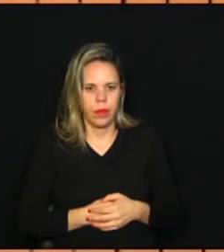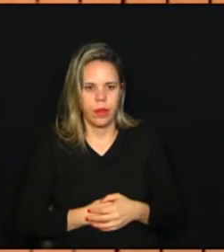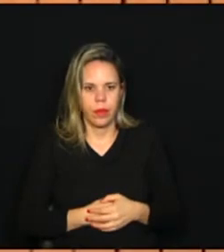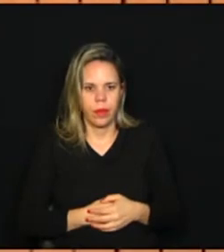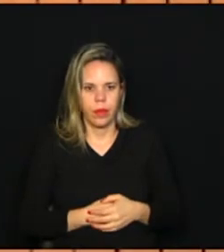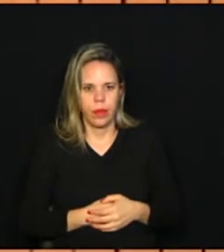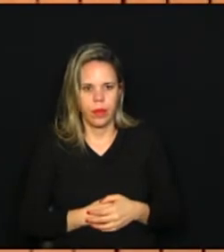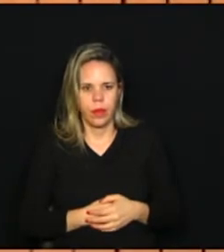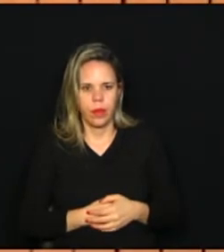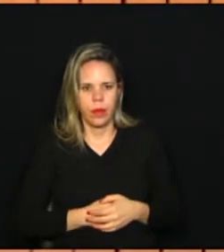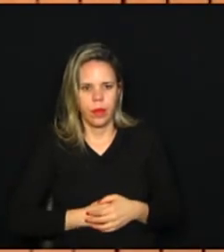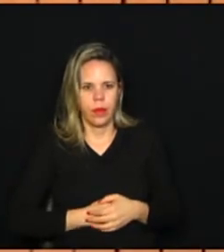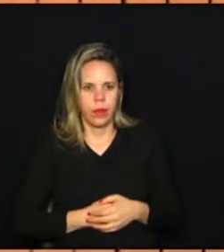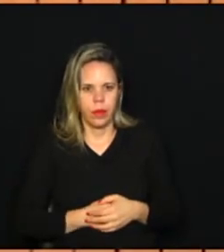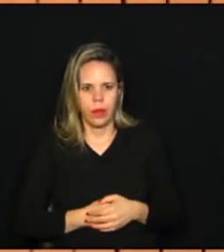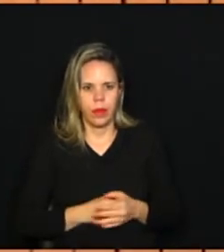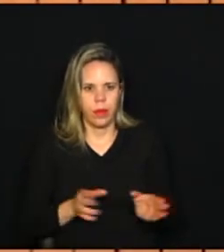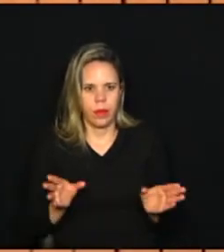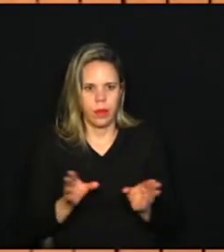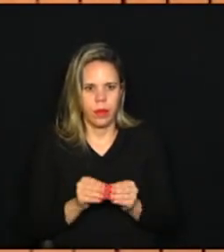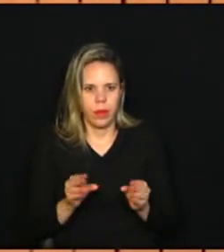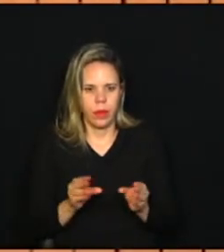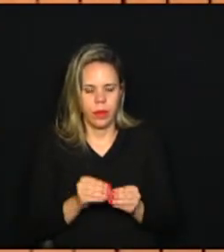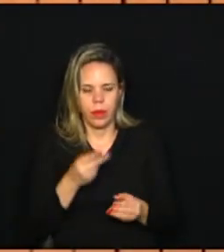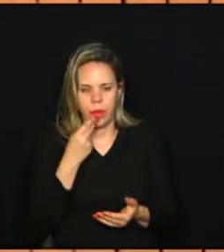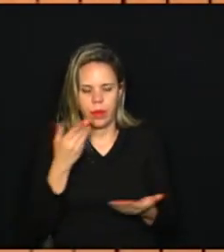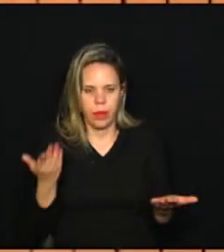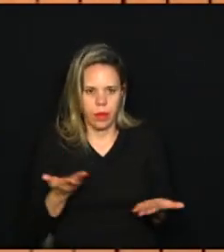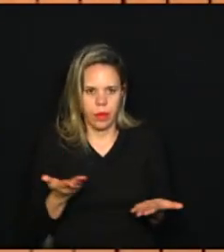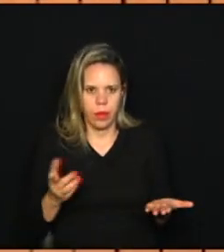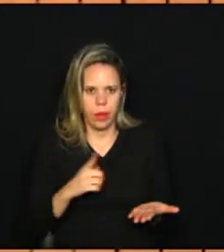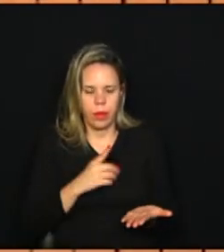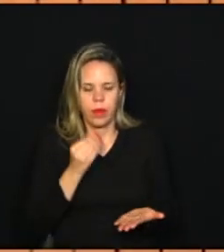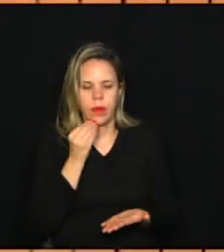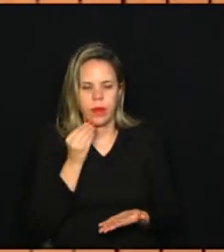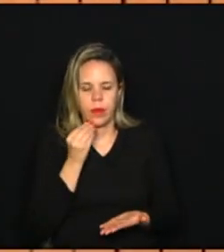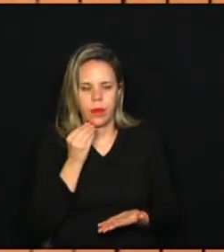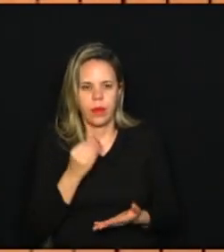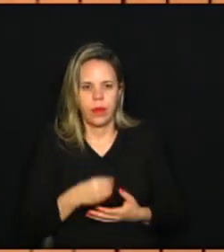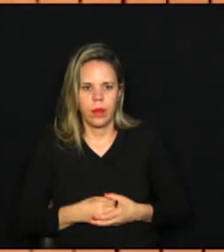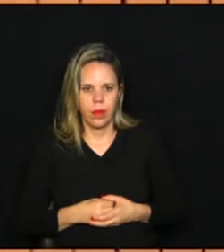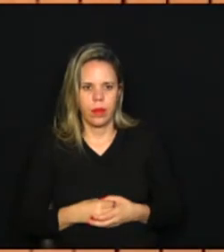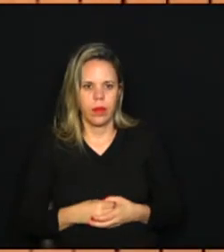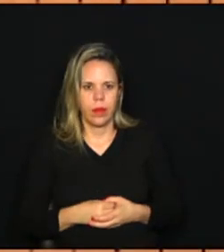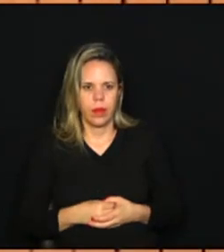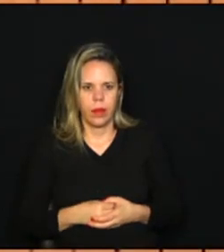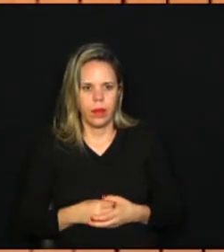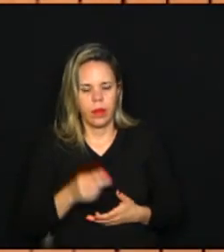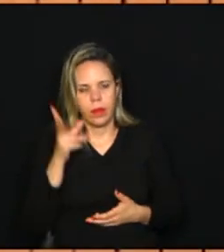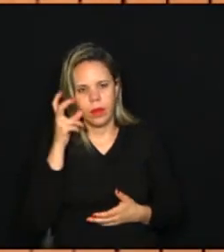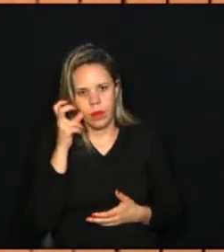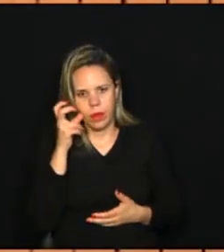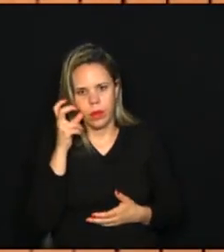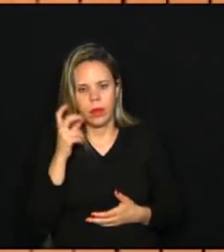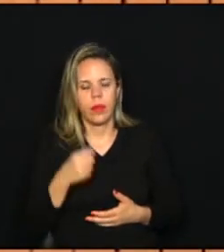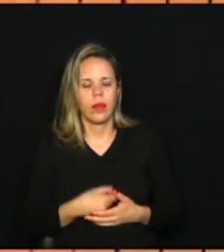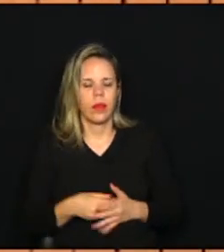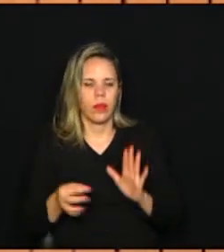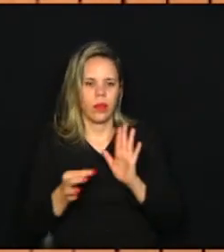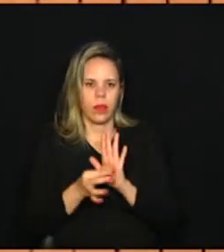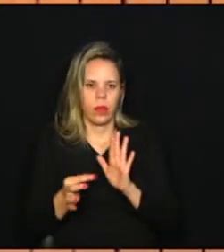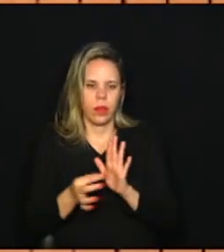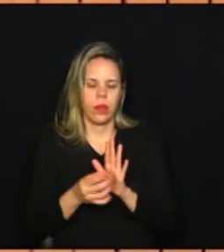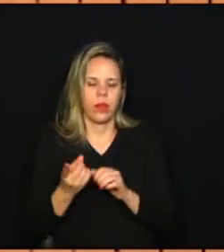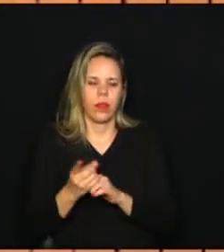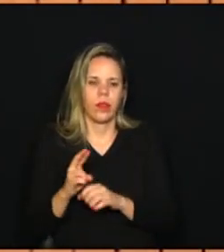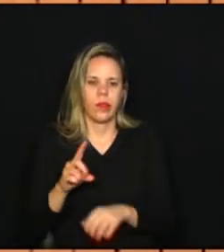concluindo a sua fala e agora ela teve a oportunidade de escutar, né, as colocações da